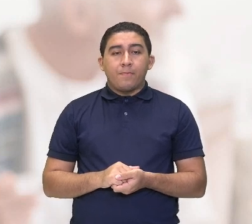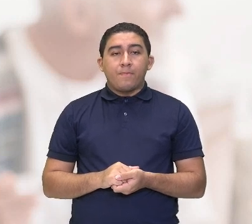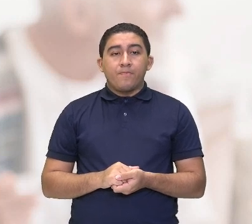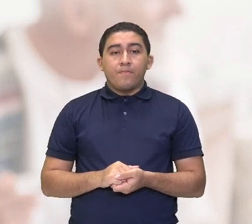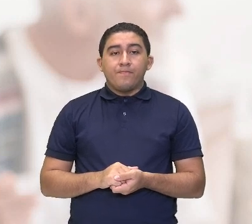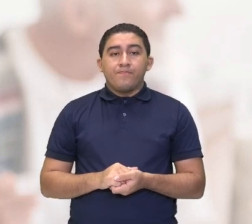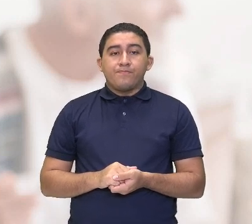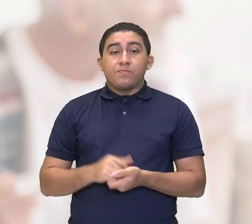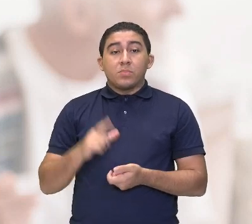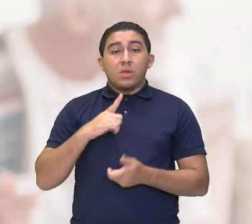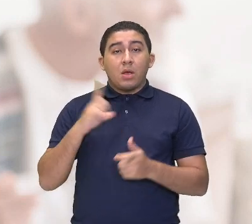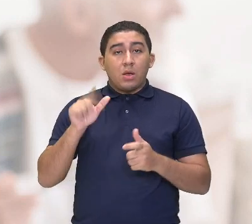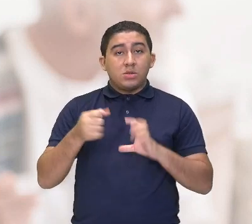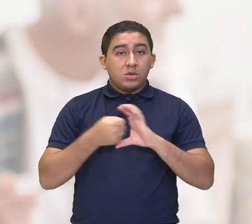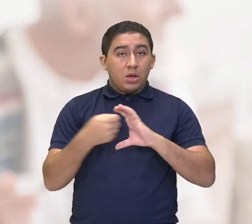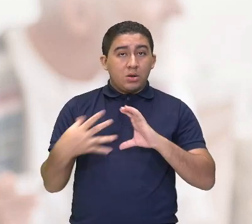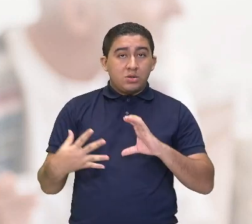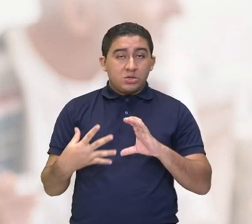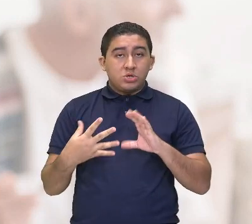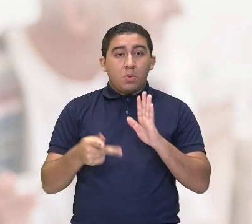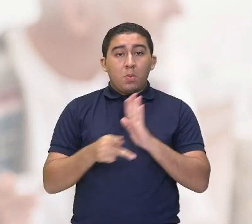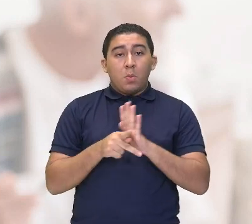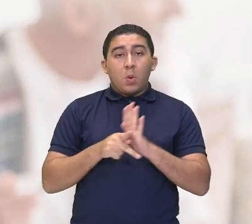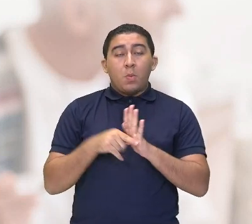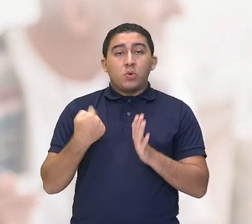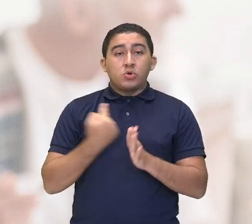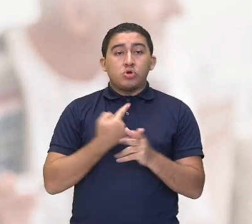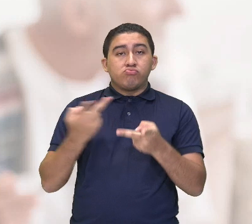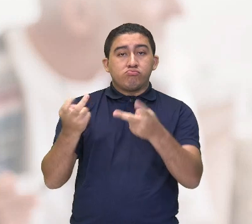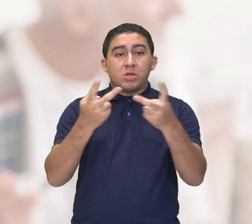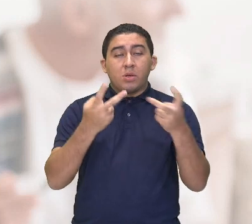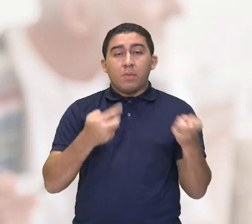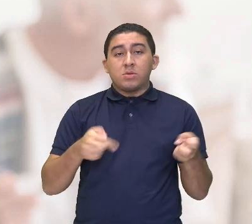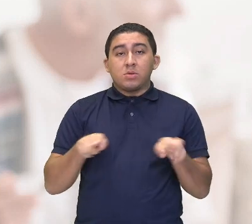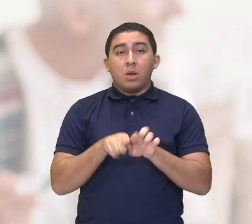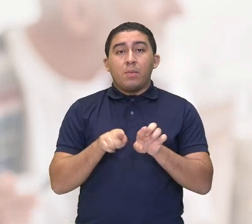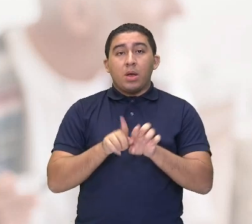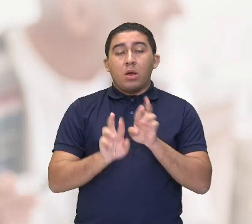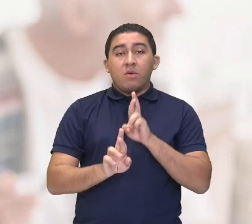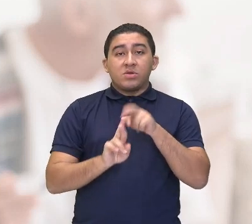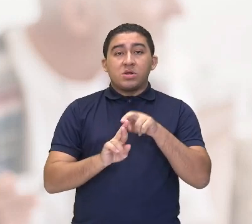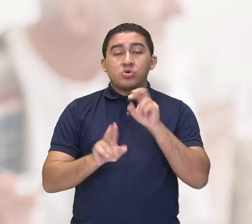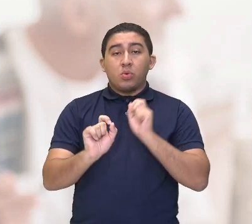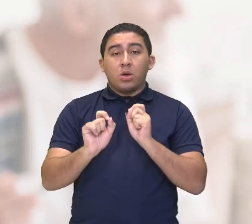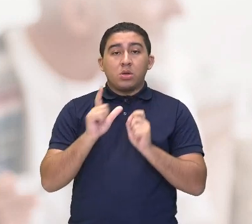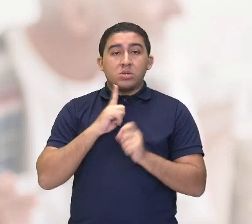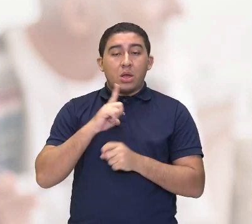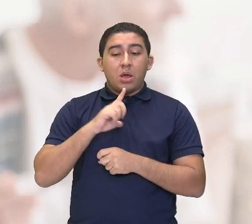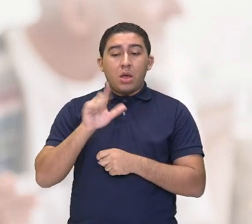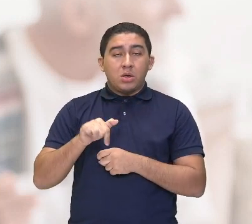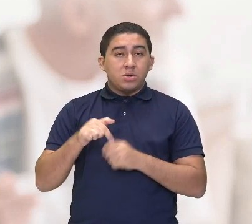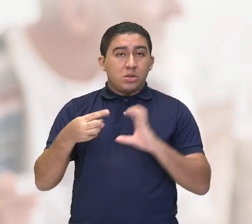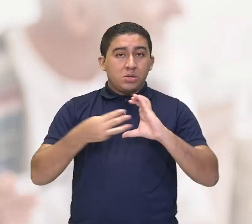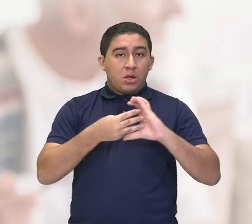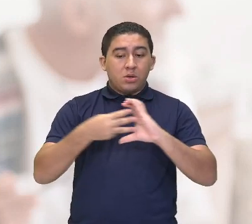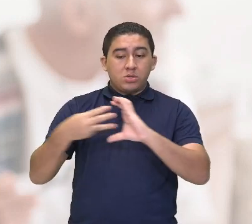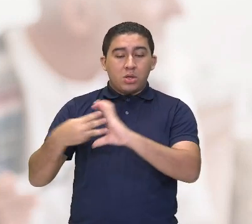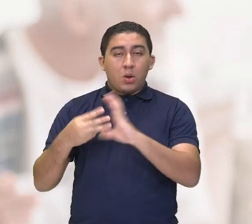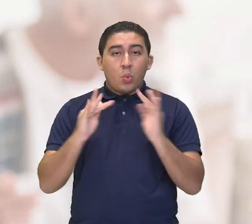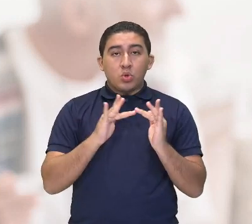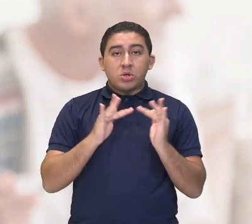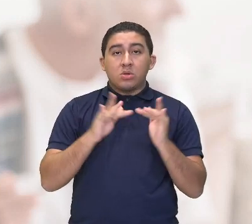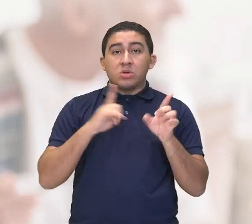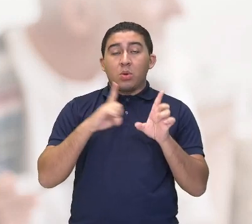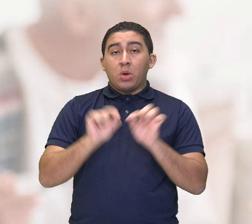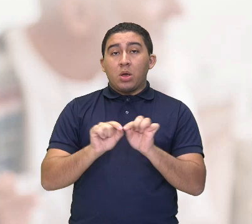fatores funcionais, né, como a gente está visualizando, sobre a neuroplasticidade a partir do